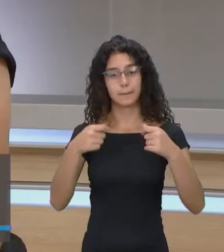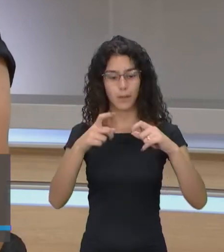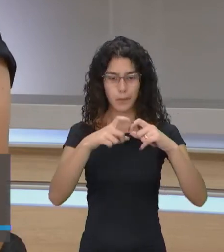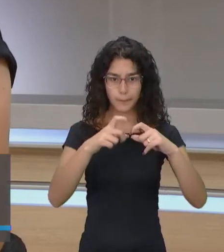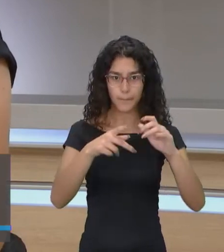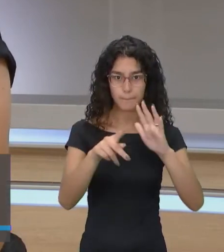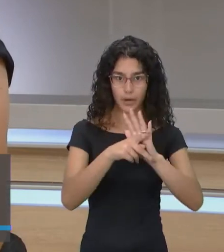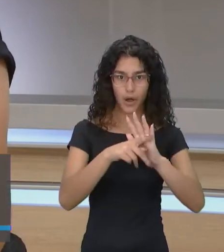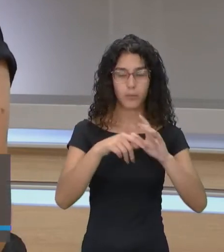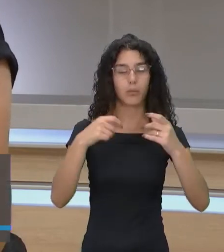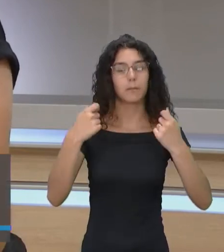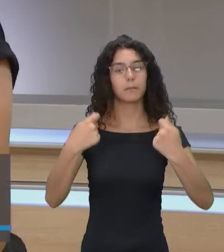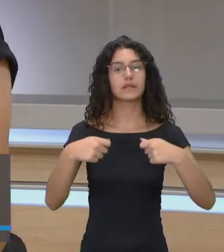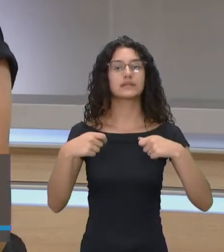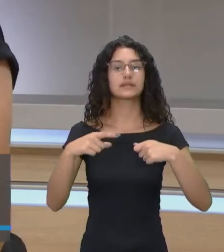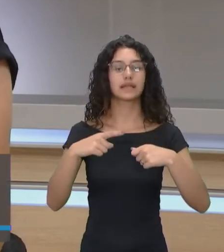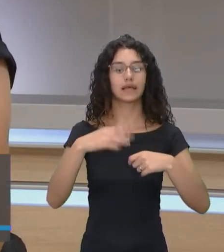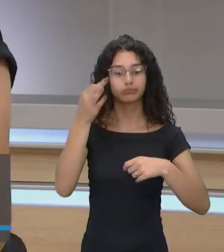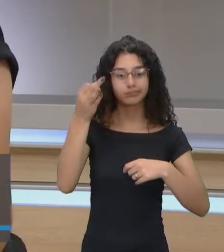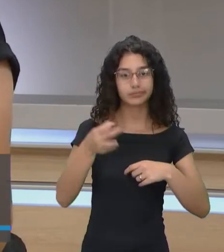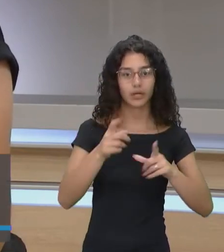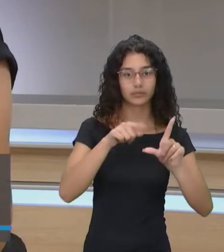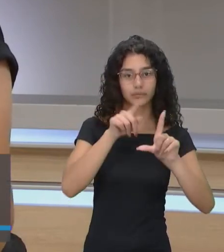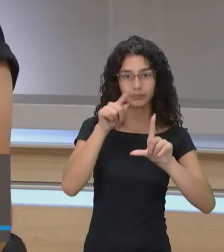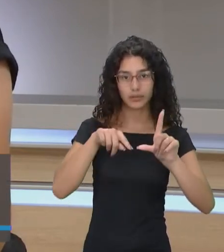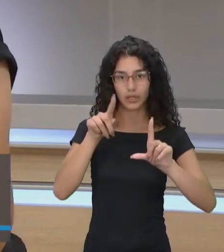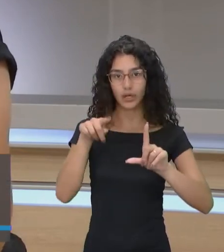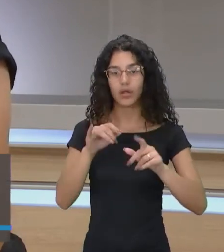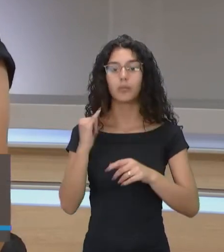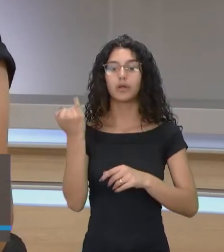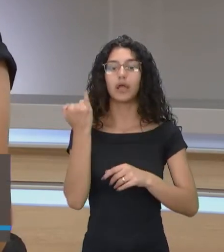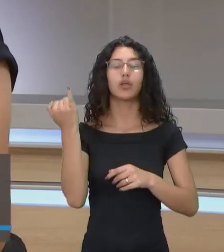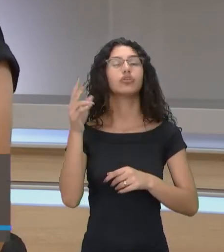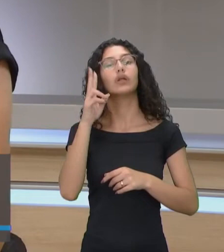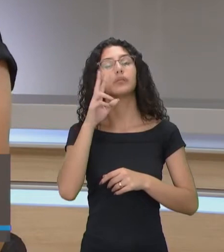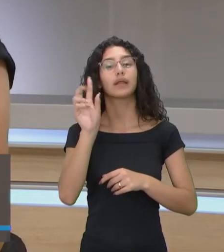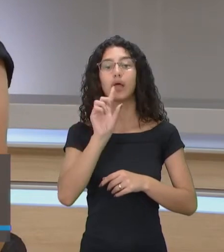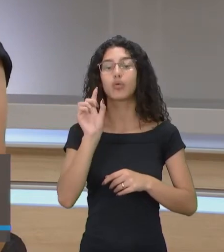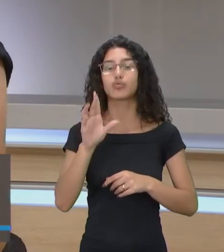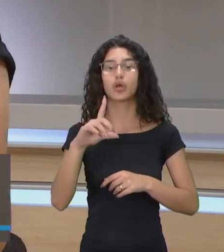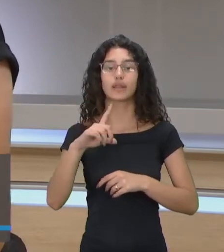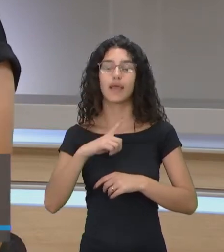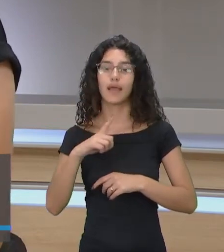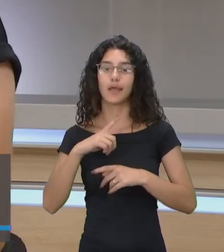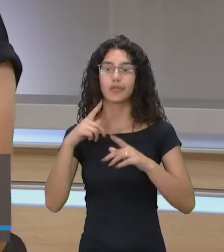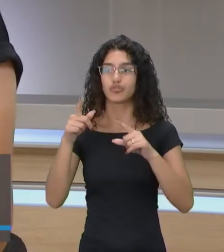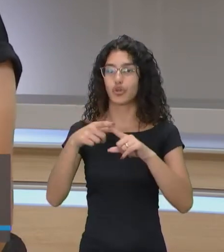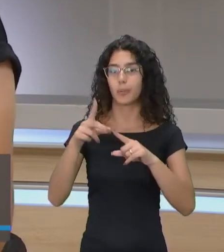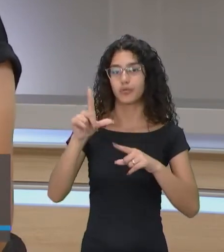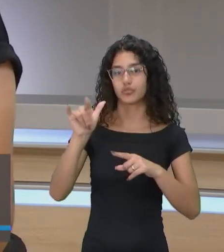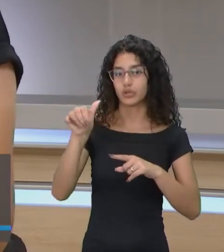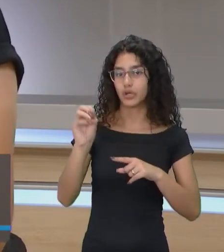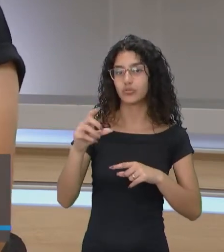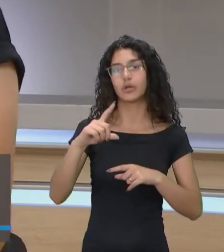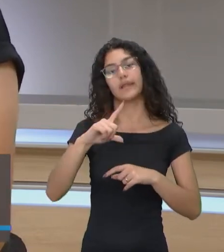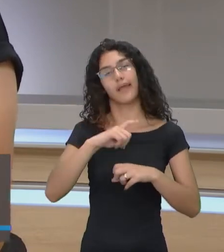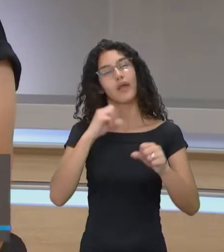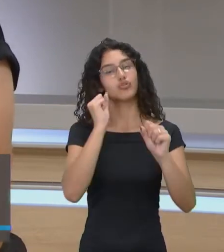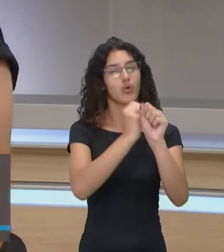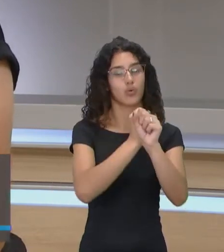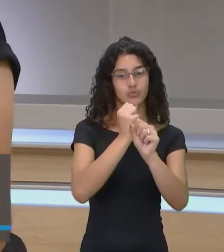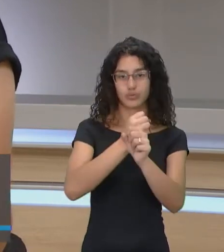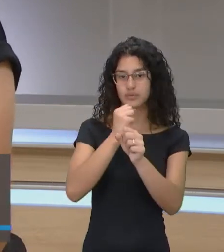taxas. É importante lembrar que não existem só esses tipos de lixo. Então, por exemplo, existe lixo de construção,